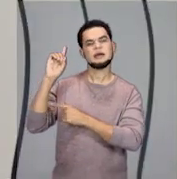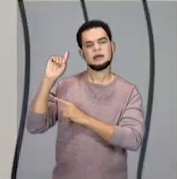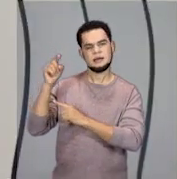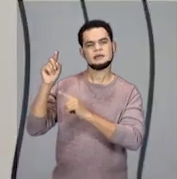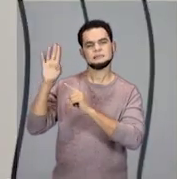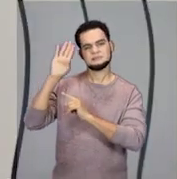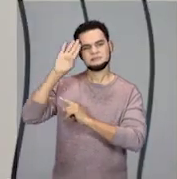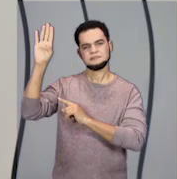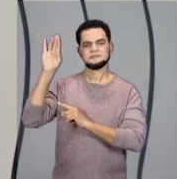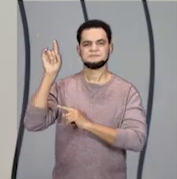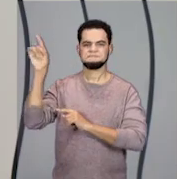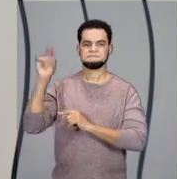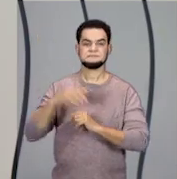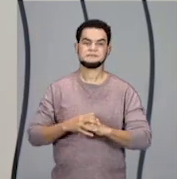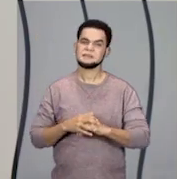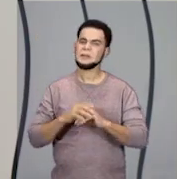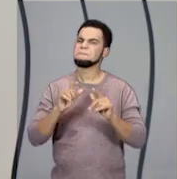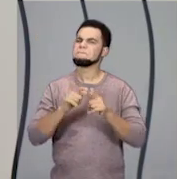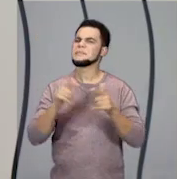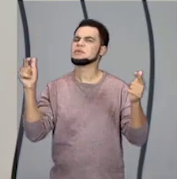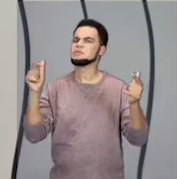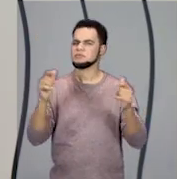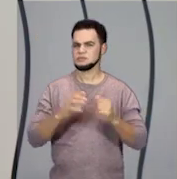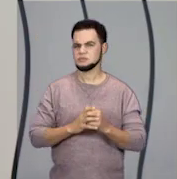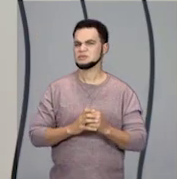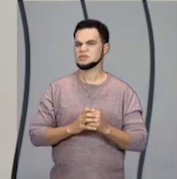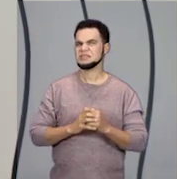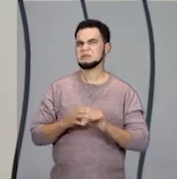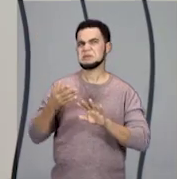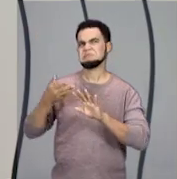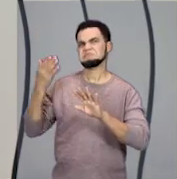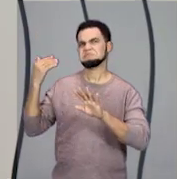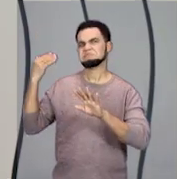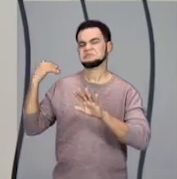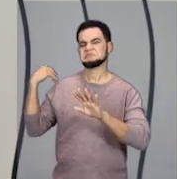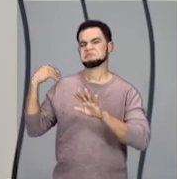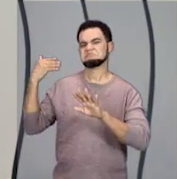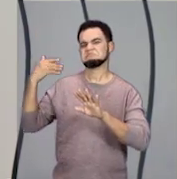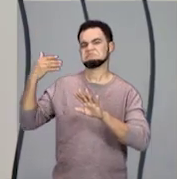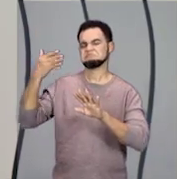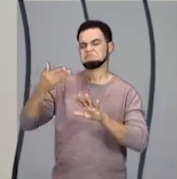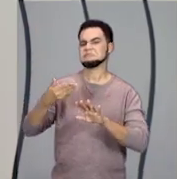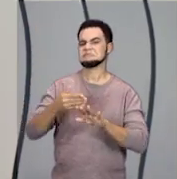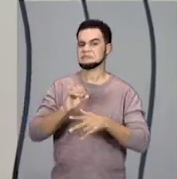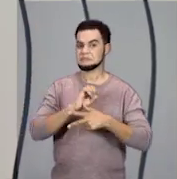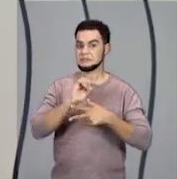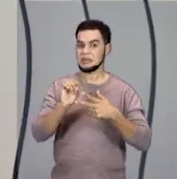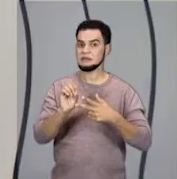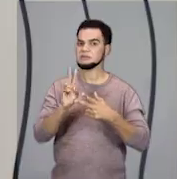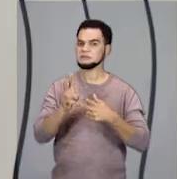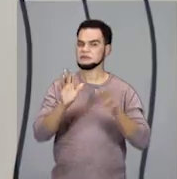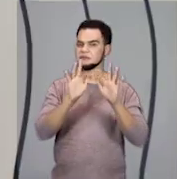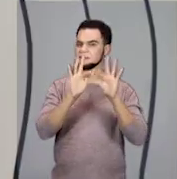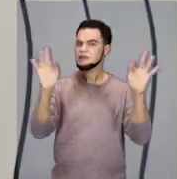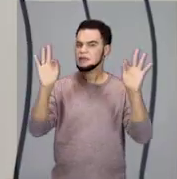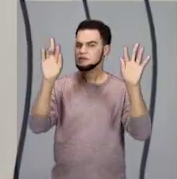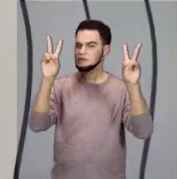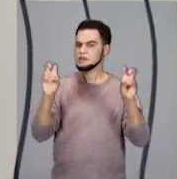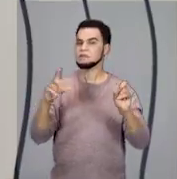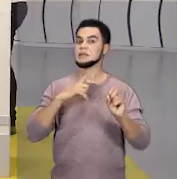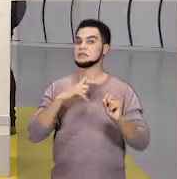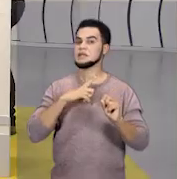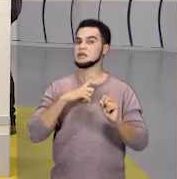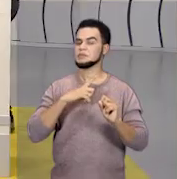na maioria das vezes, principalmente nas últimas versões do Enem, a frase tema ela vem acompanhada por um